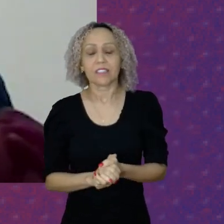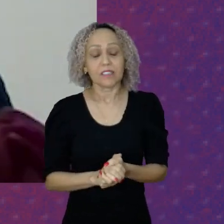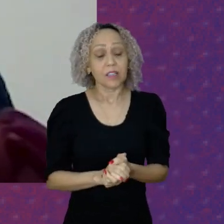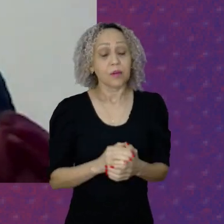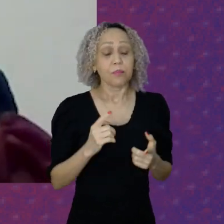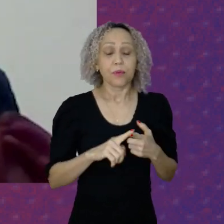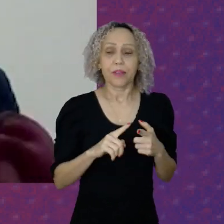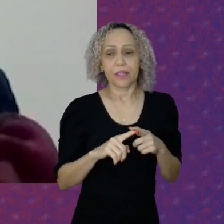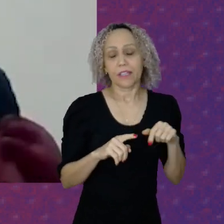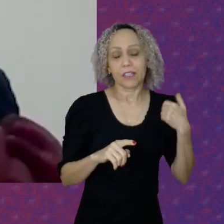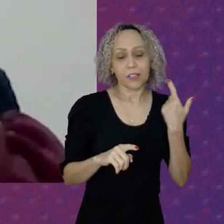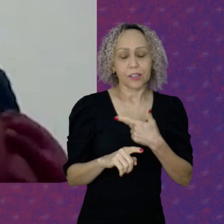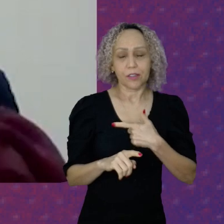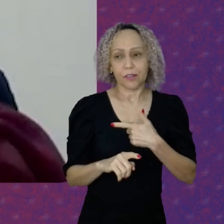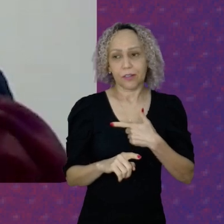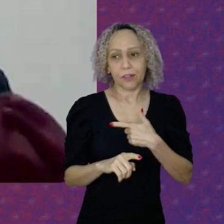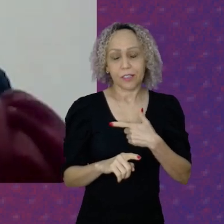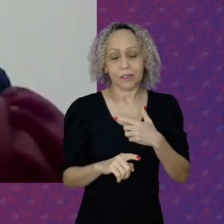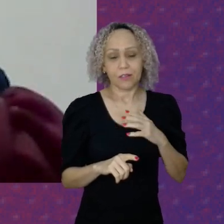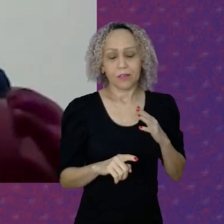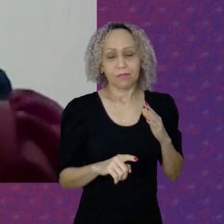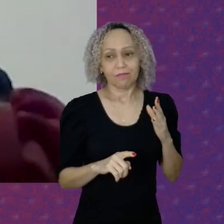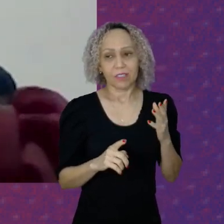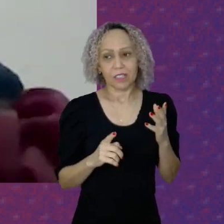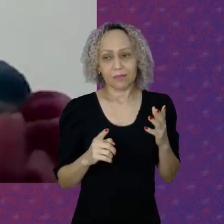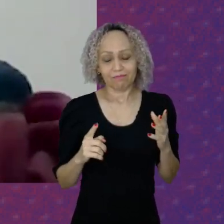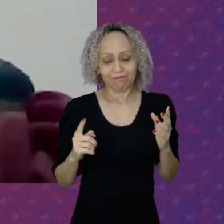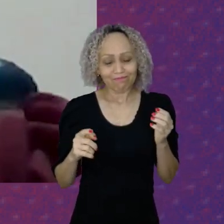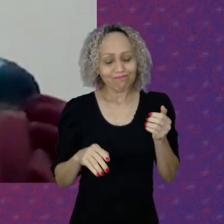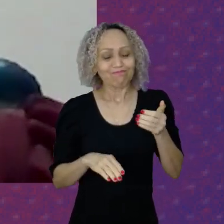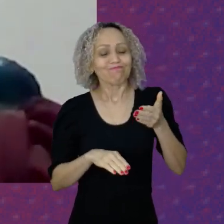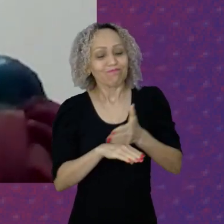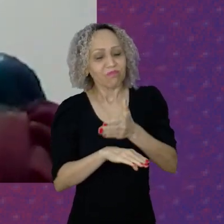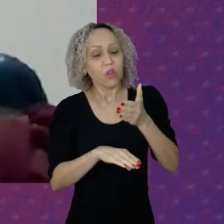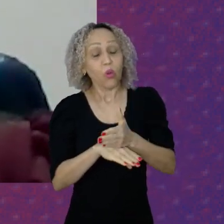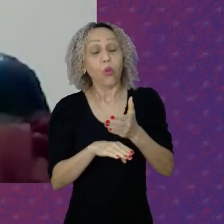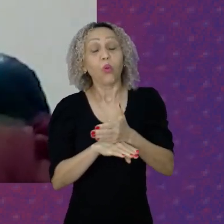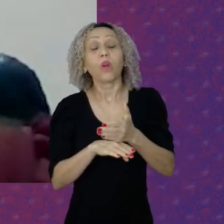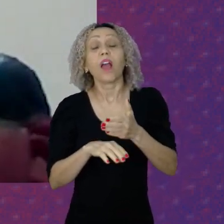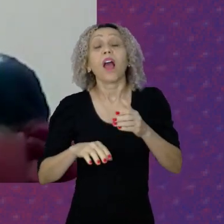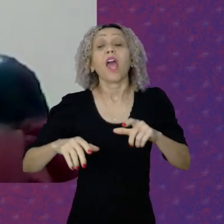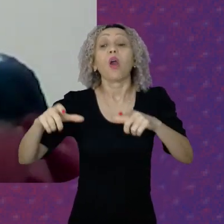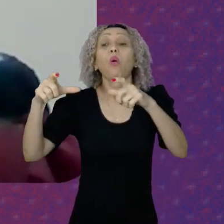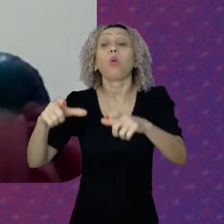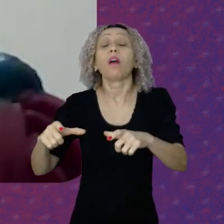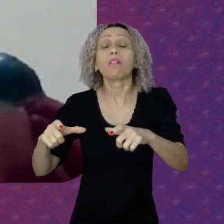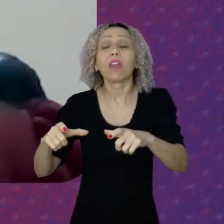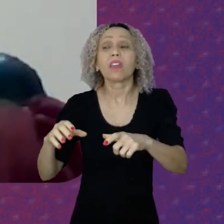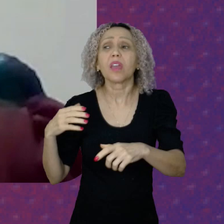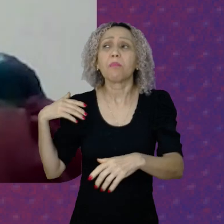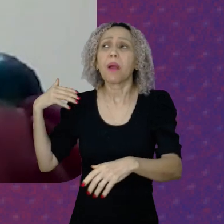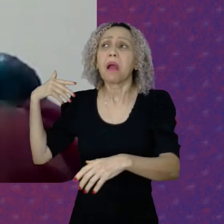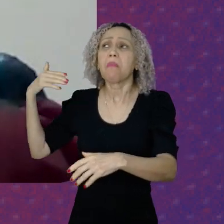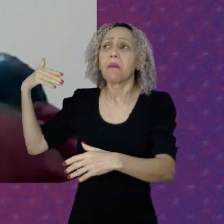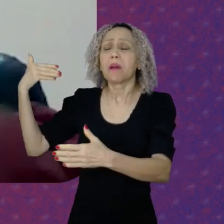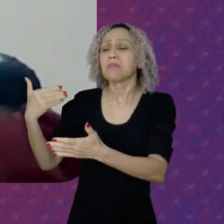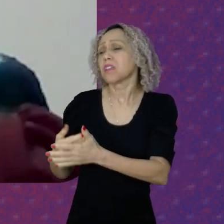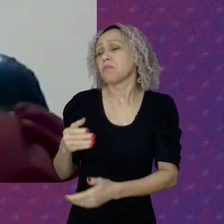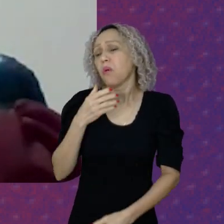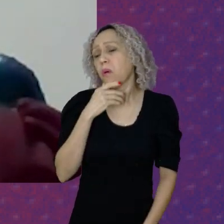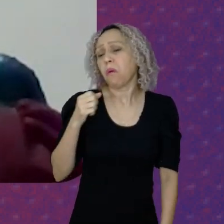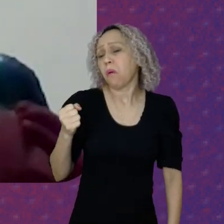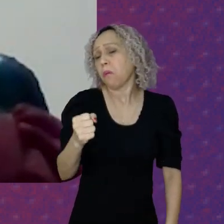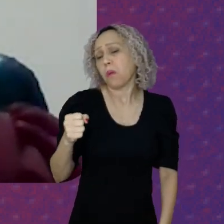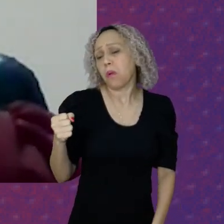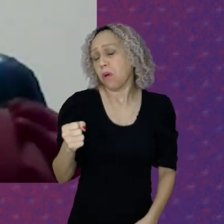homens. Então, você está ocupando esse lugar, nos desafia todo